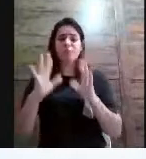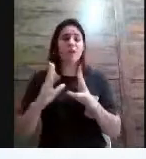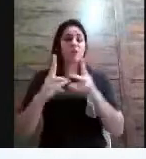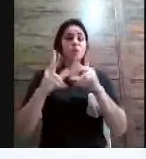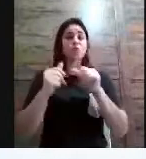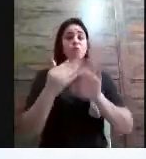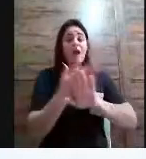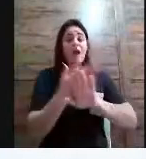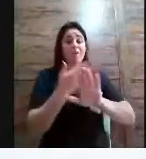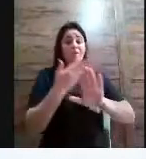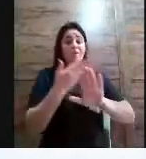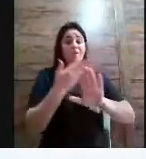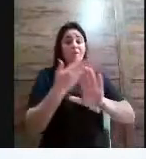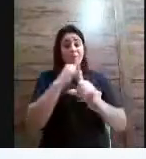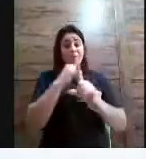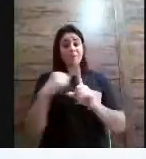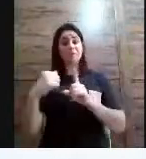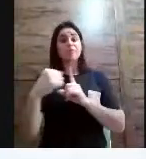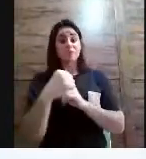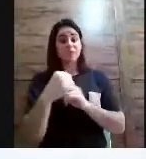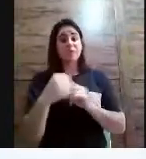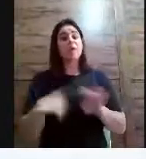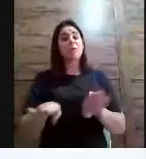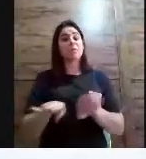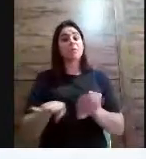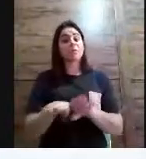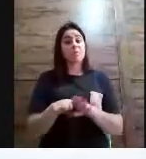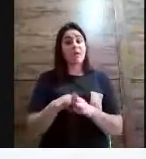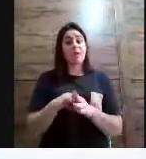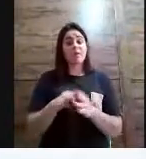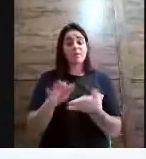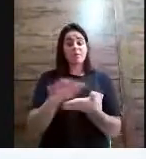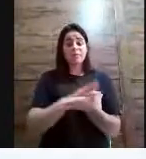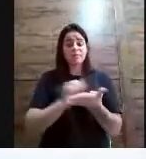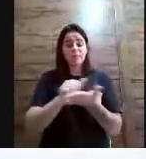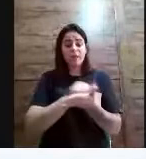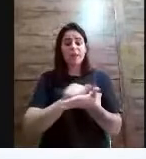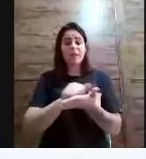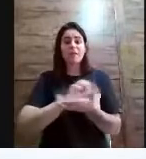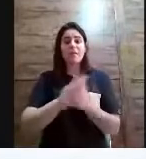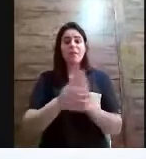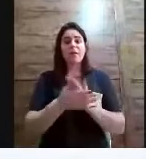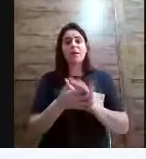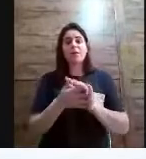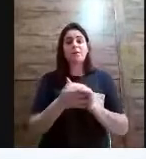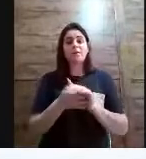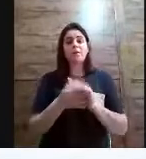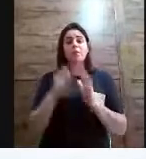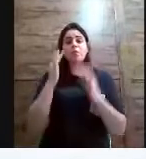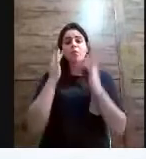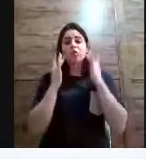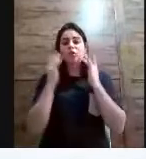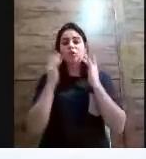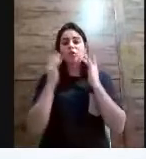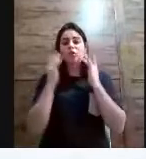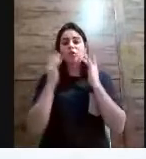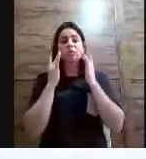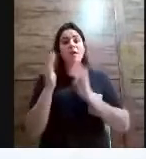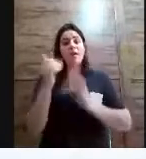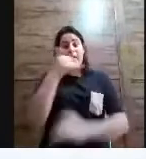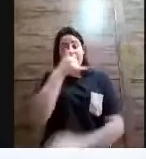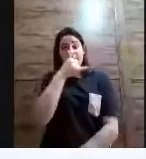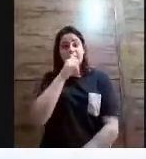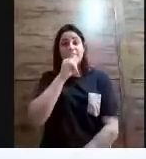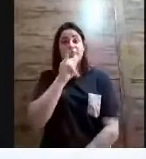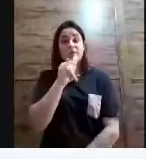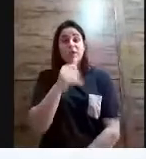social, evitar aglomerar, lavar muito as mãos, não levar as mãos no rosto, né? Porque olho, nariz, boca, a